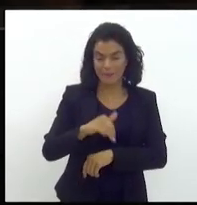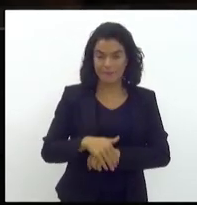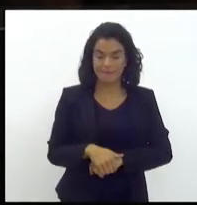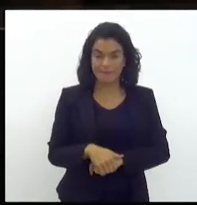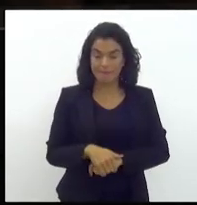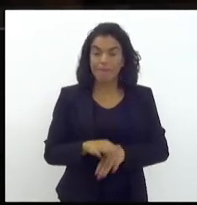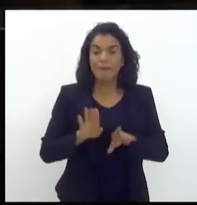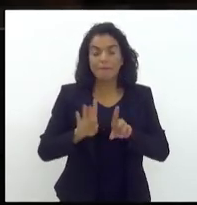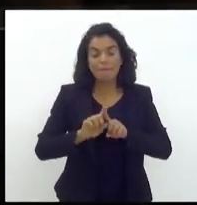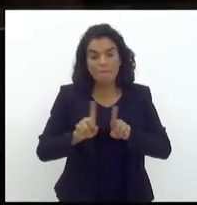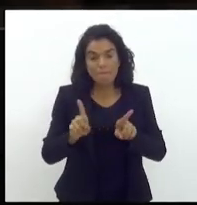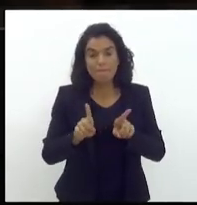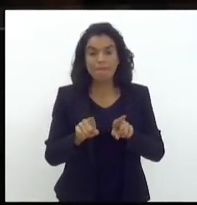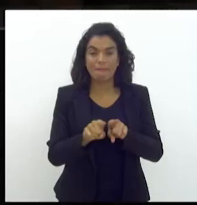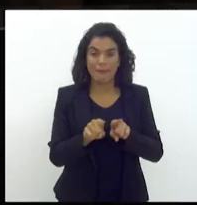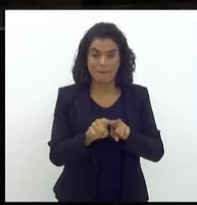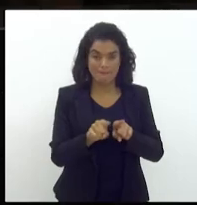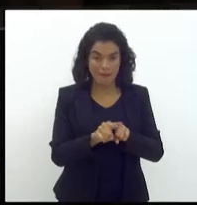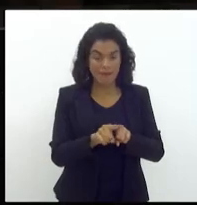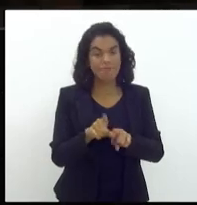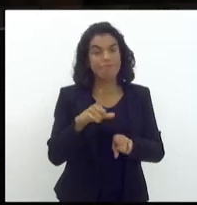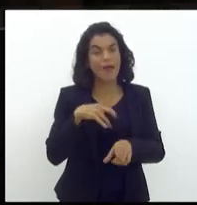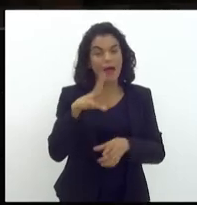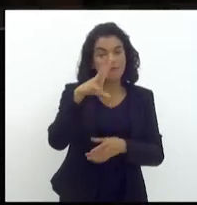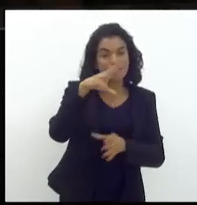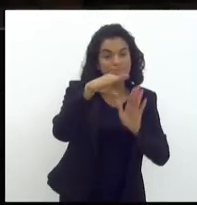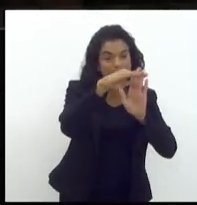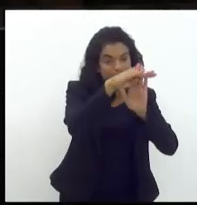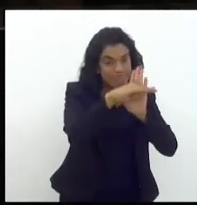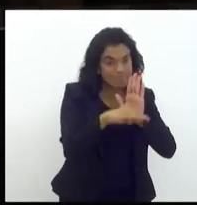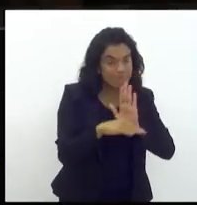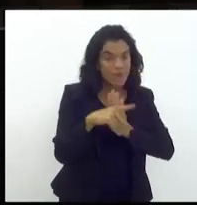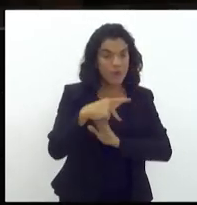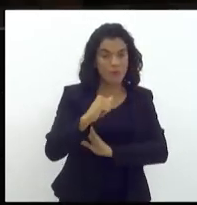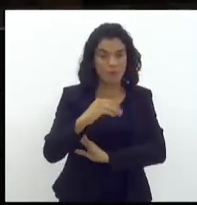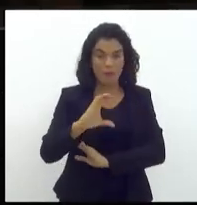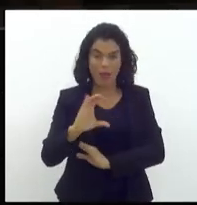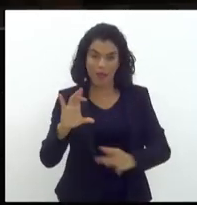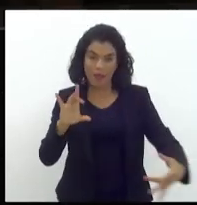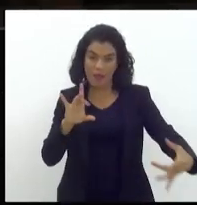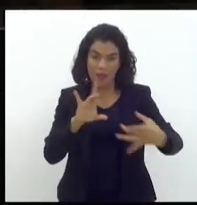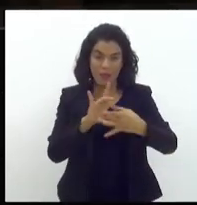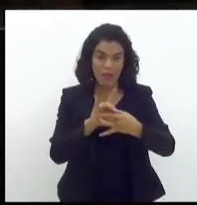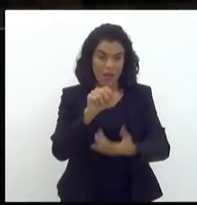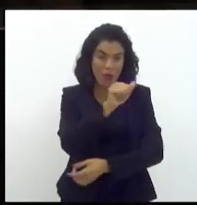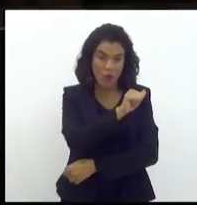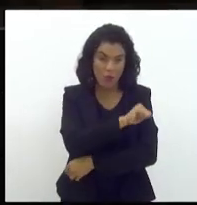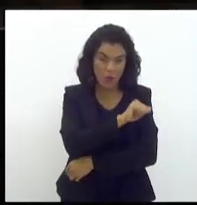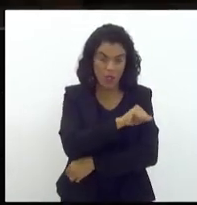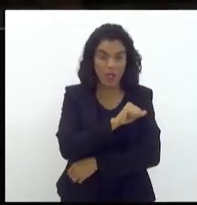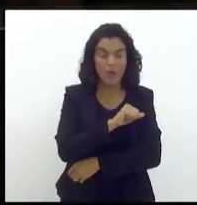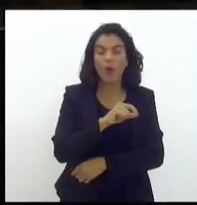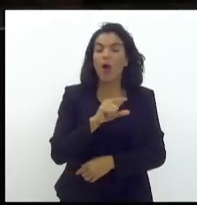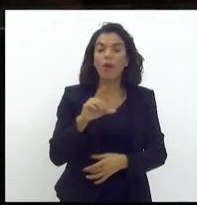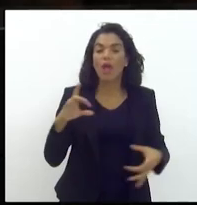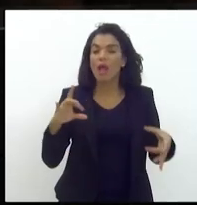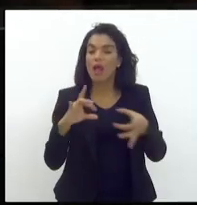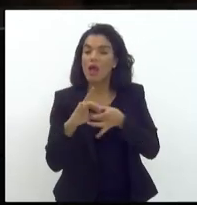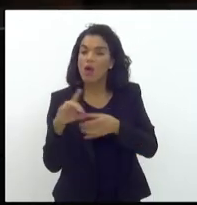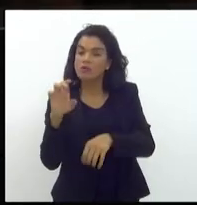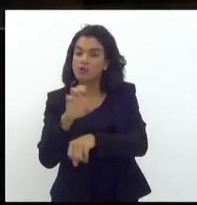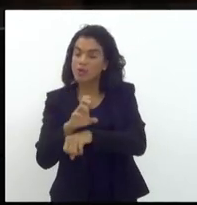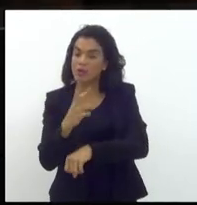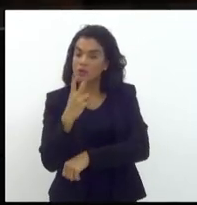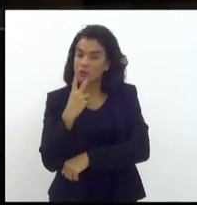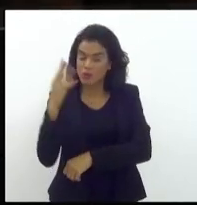Mas além dessa tá no parque para ligar o estado do Rio de Janeiro o Espírito Santo eu quero